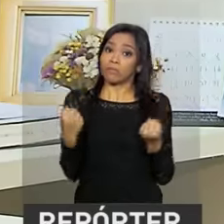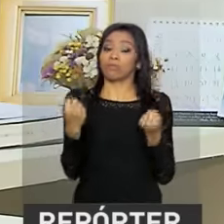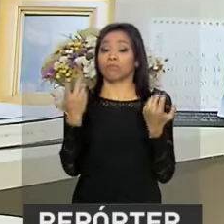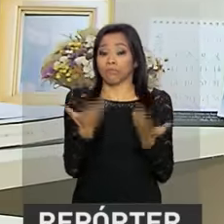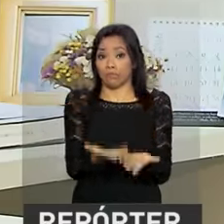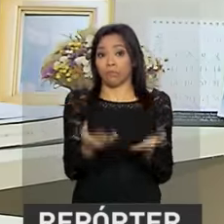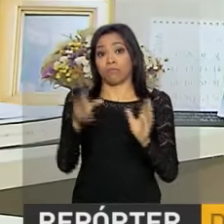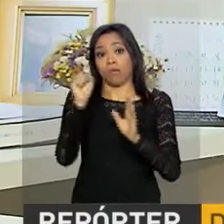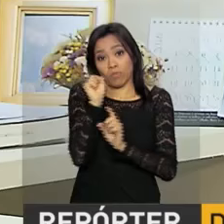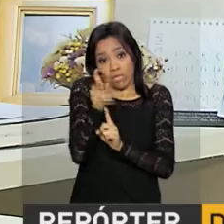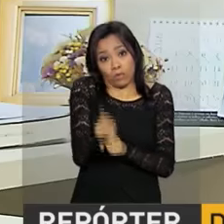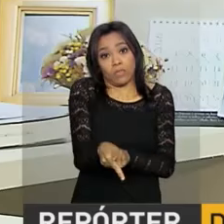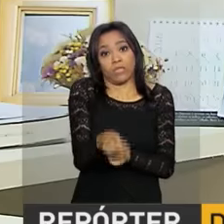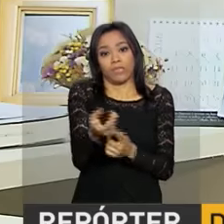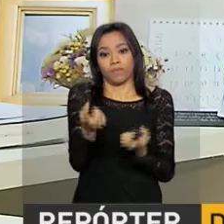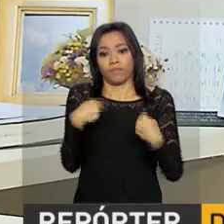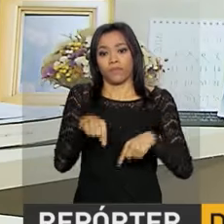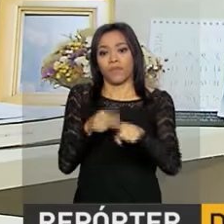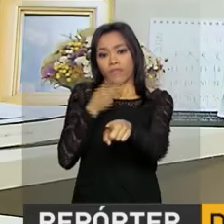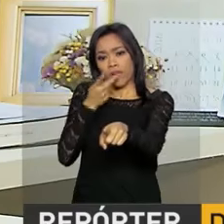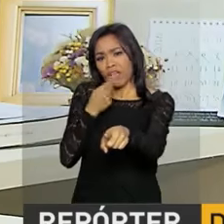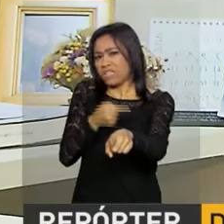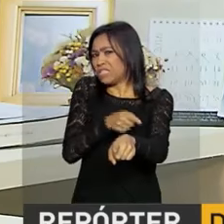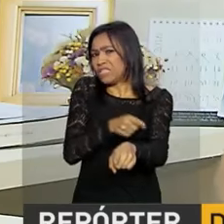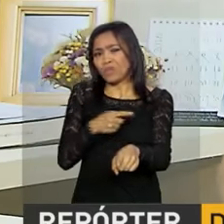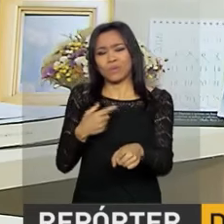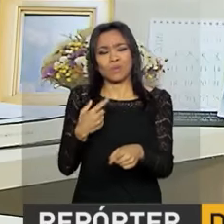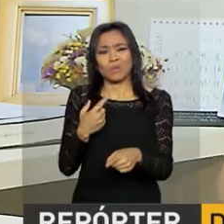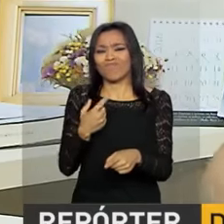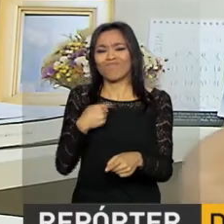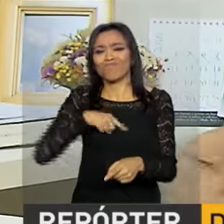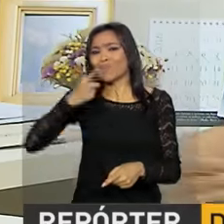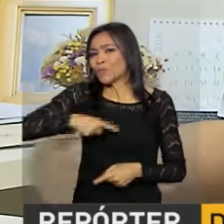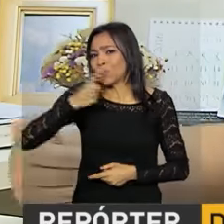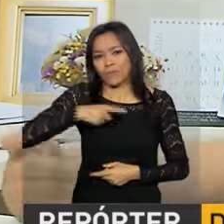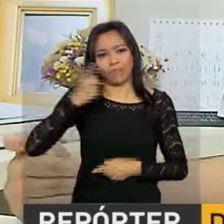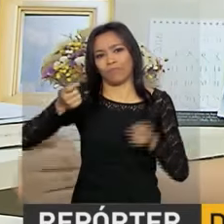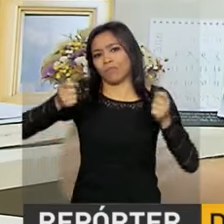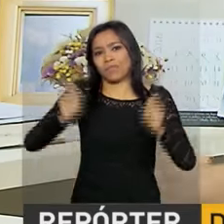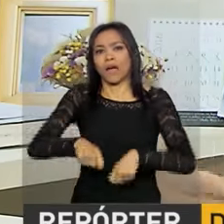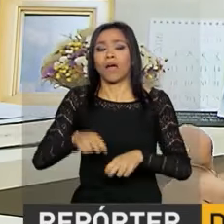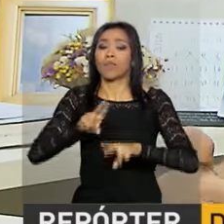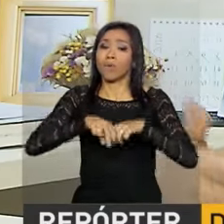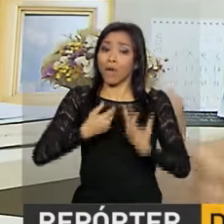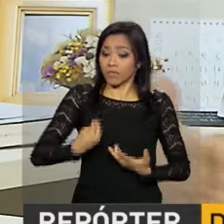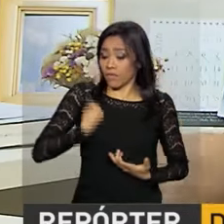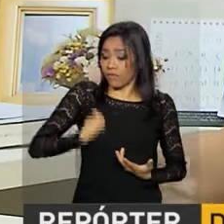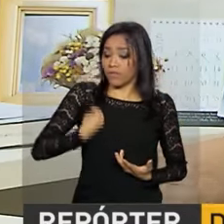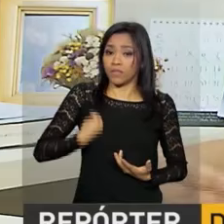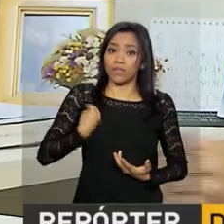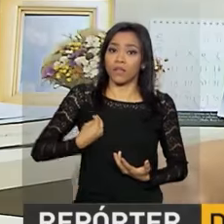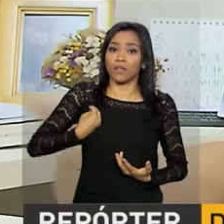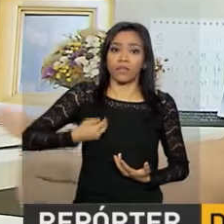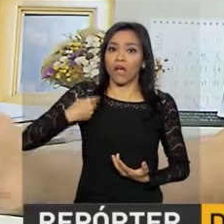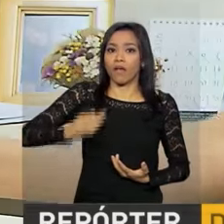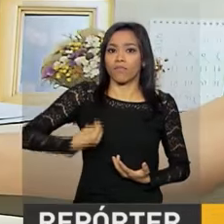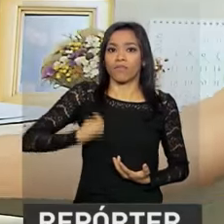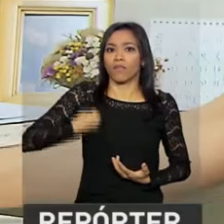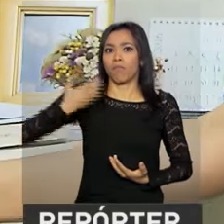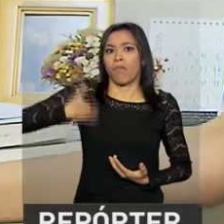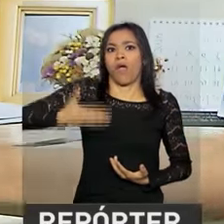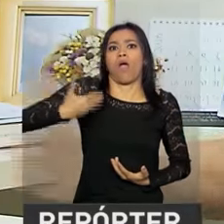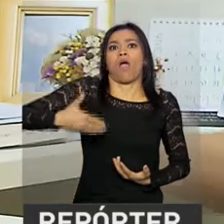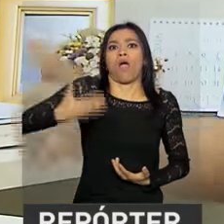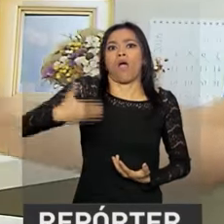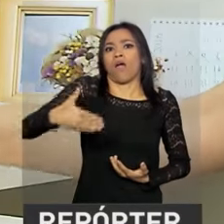caráter contributivo hoje ele não se sustenta é justamente pela expectativa de vida que ele tem a cada ano e essa expectativa de